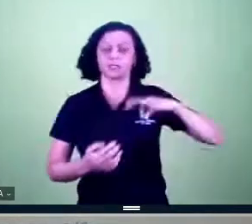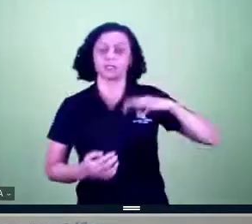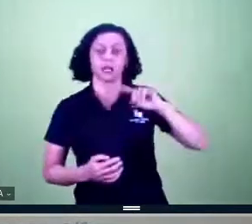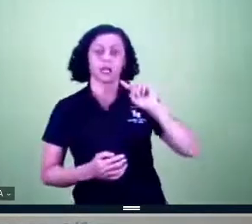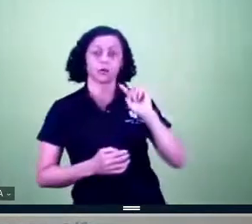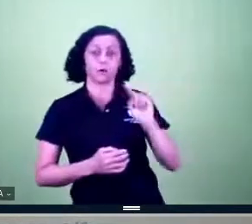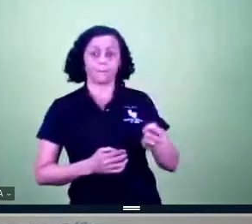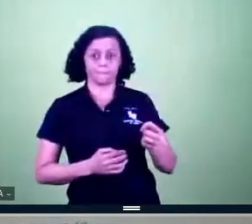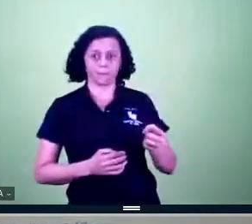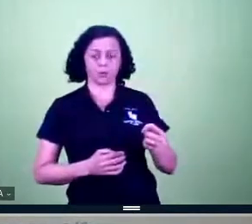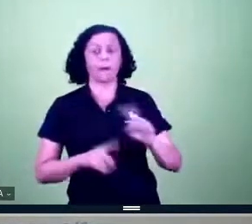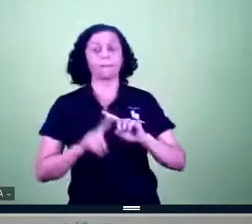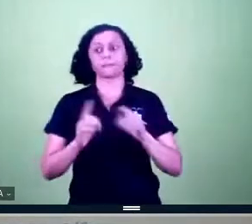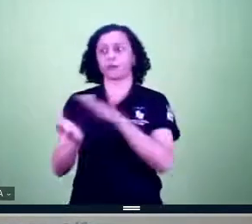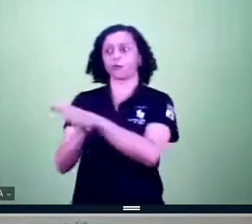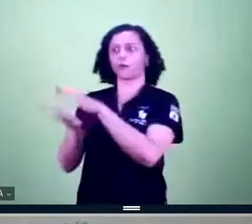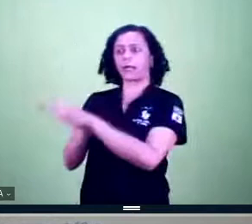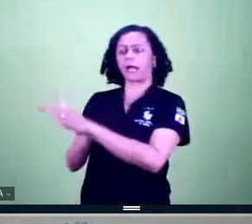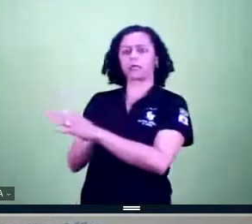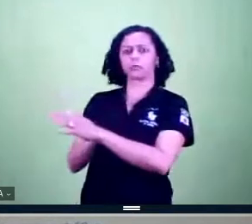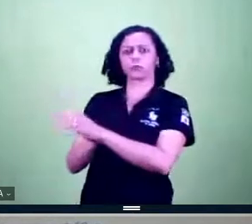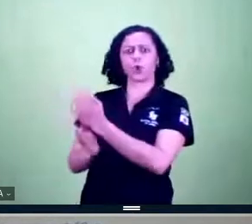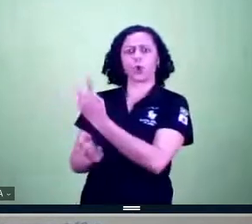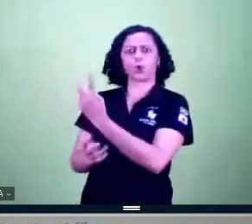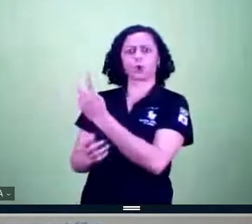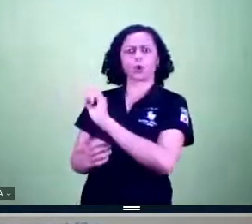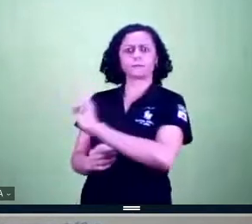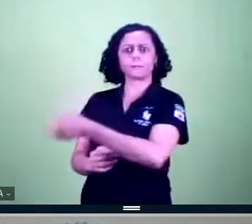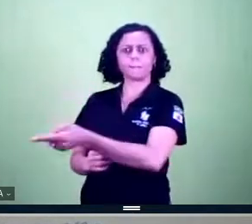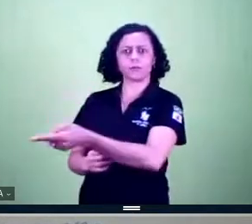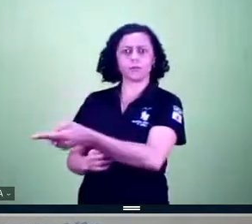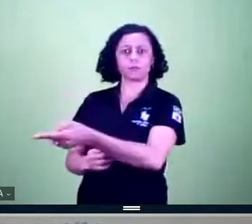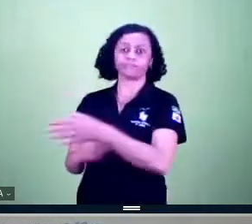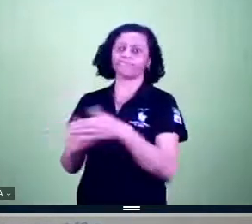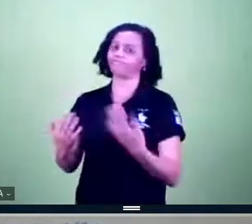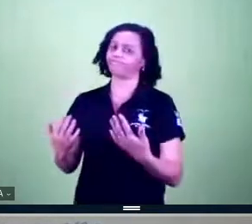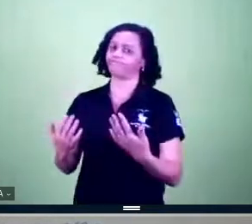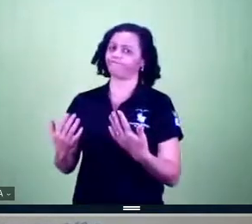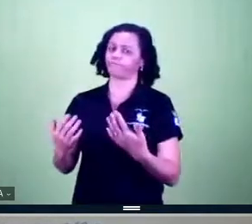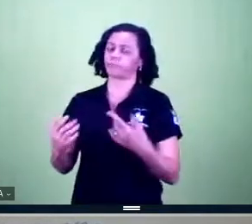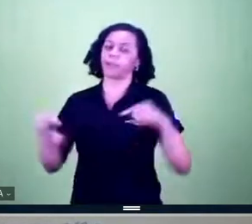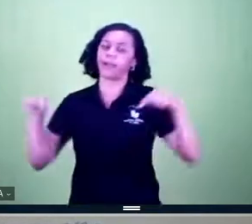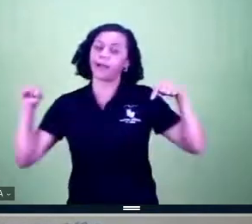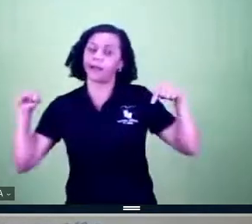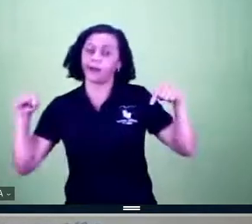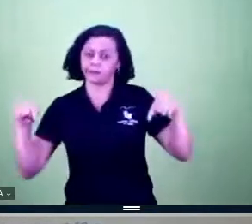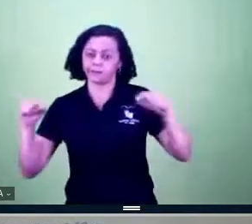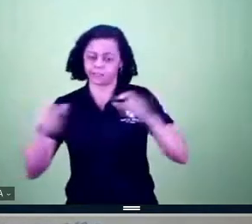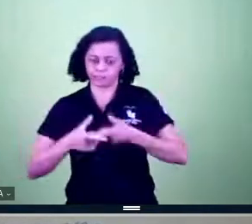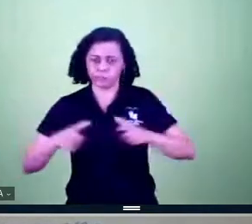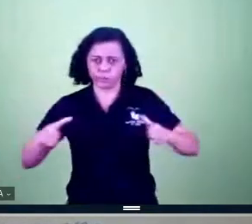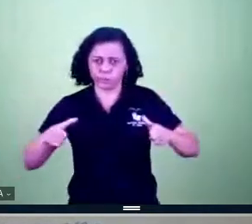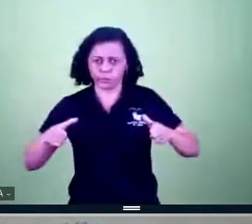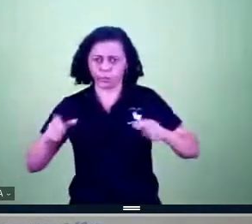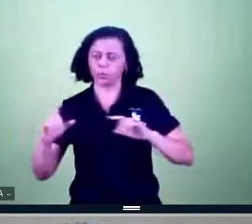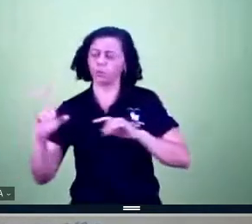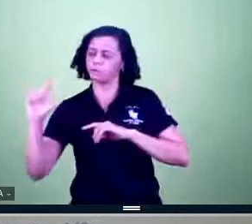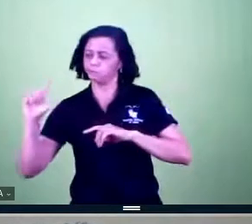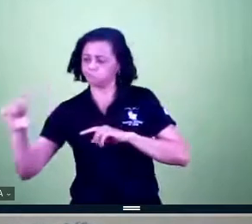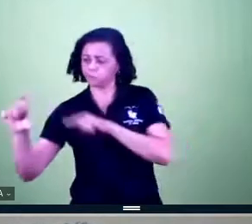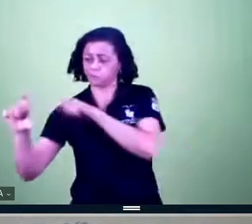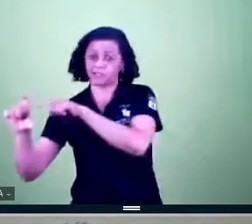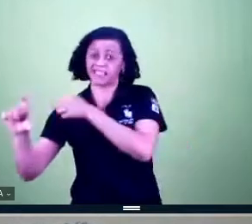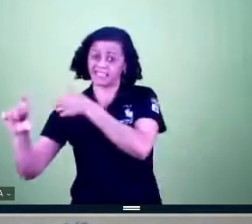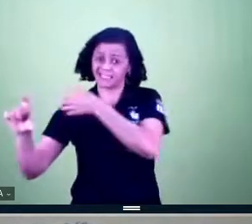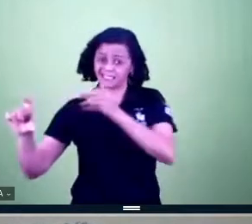essa chance, pessoal, né? Aqui se você ganha 100, você só pode gastar 100, e digo mais, se o circuito fechou,